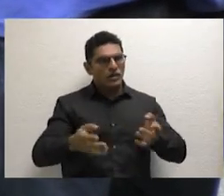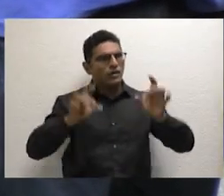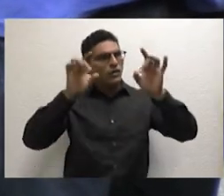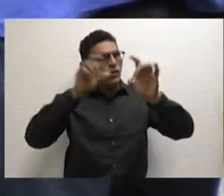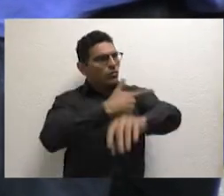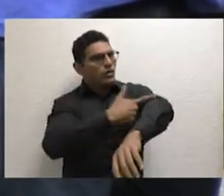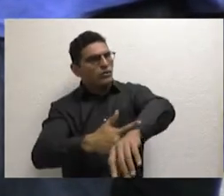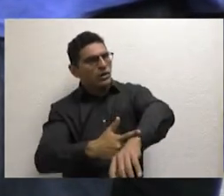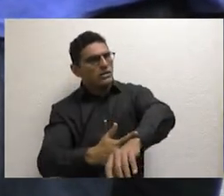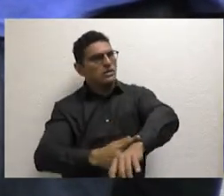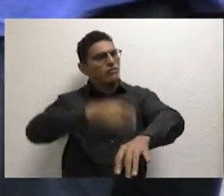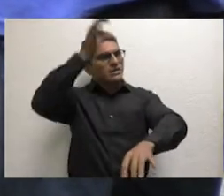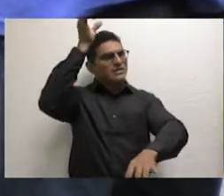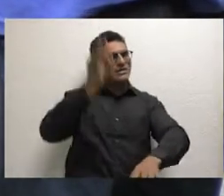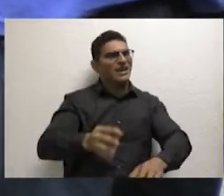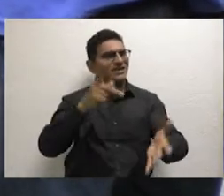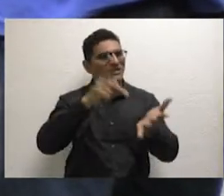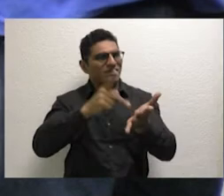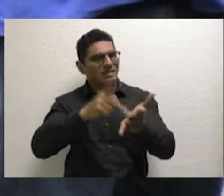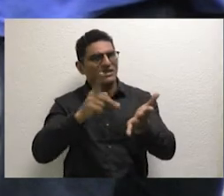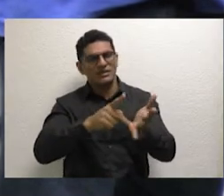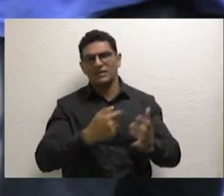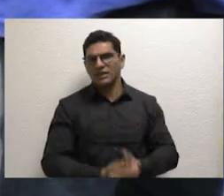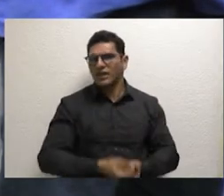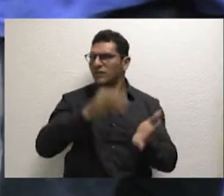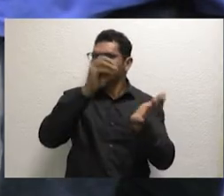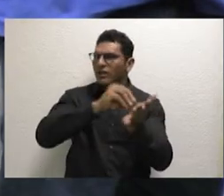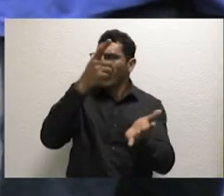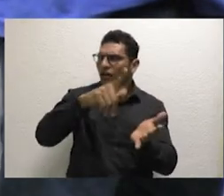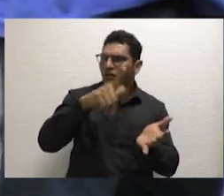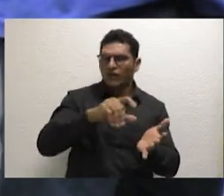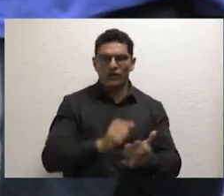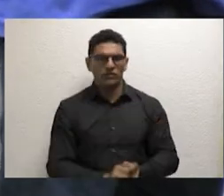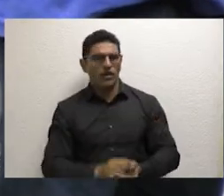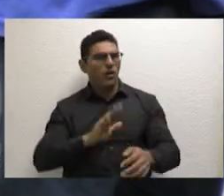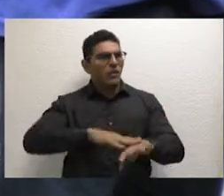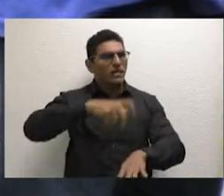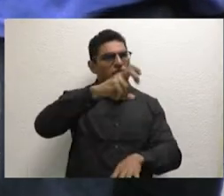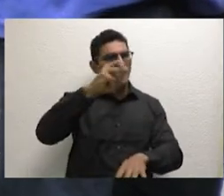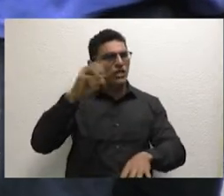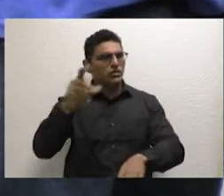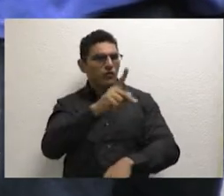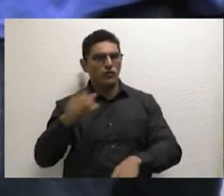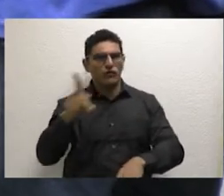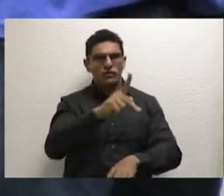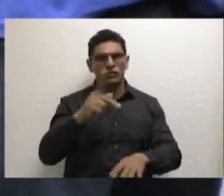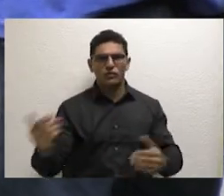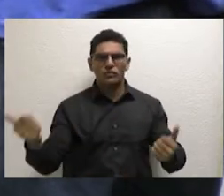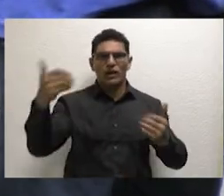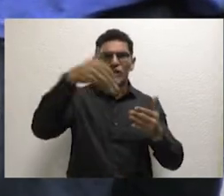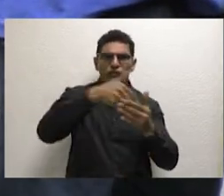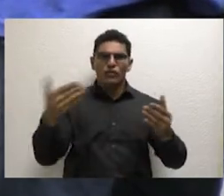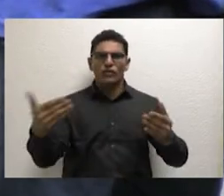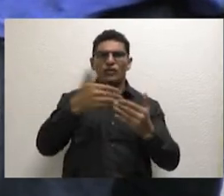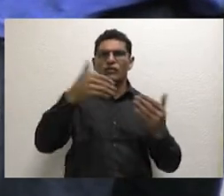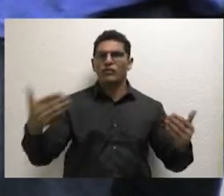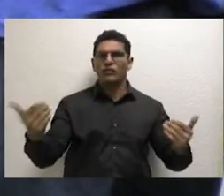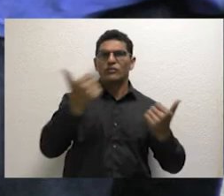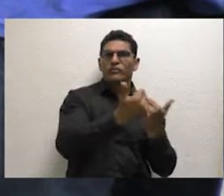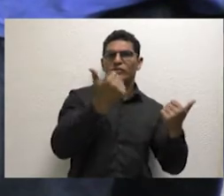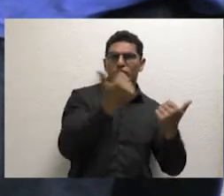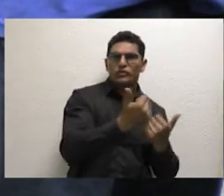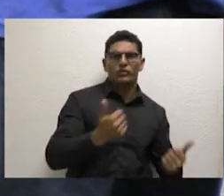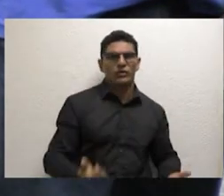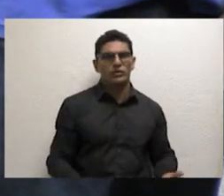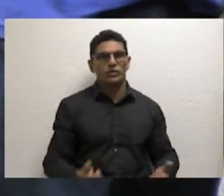educação verdadeira aquela que diz que não está faltando mais de 500 professores para ser reposto no quadro da Seduc